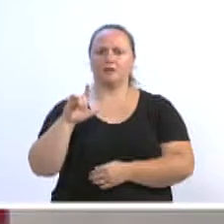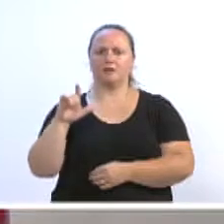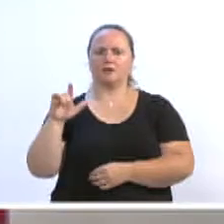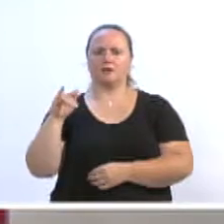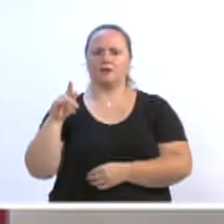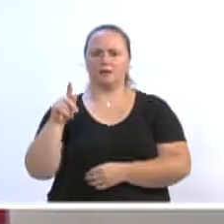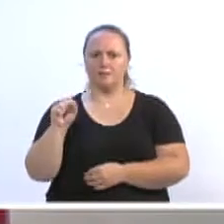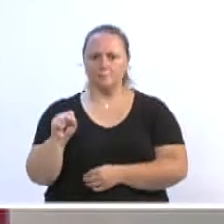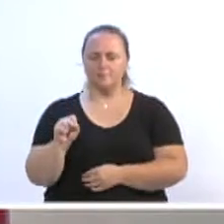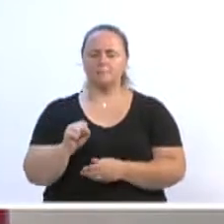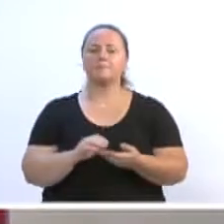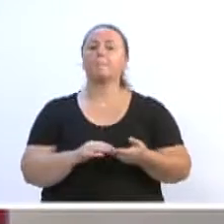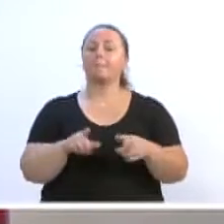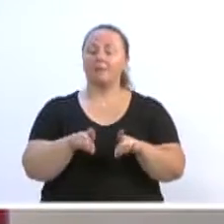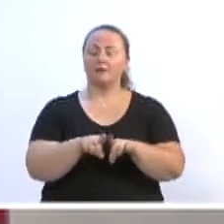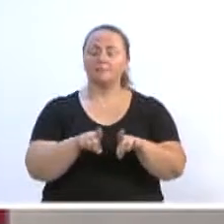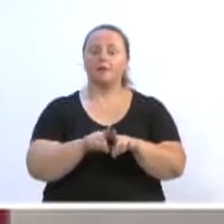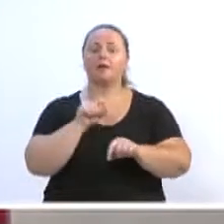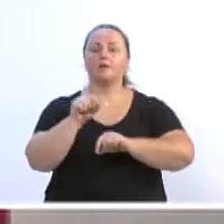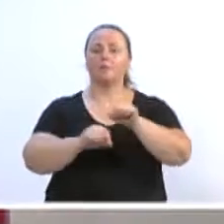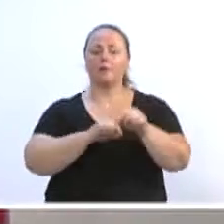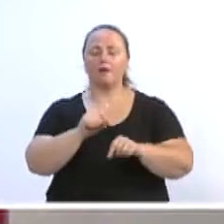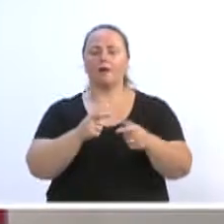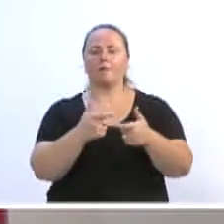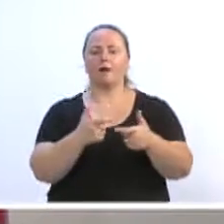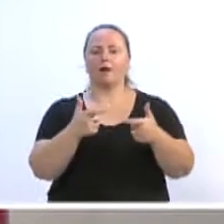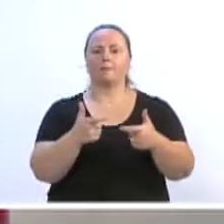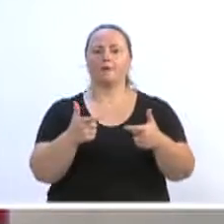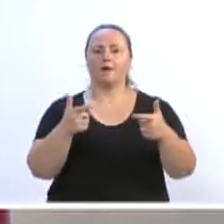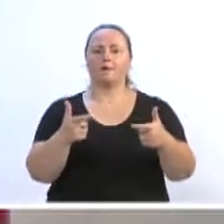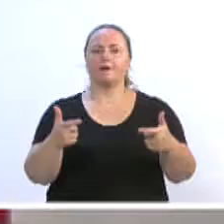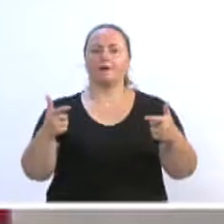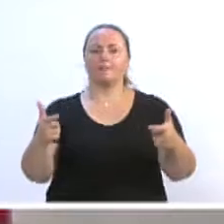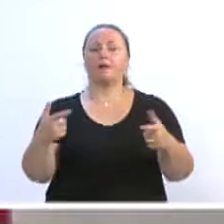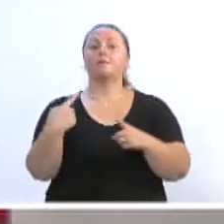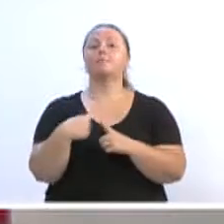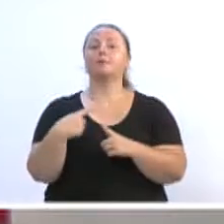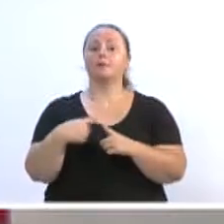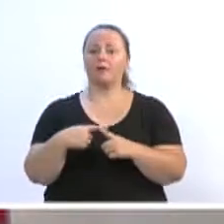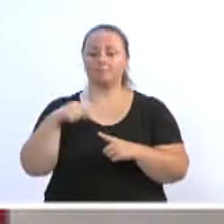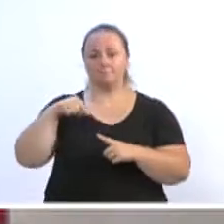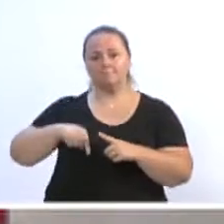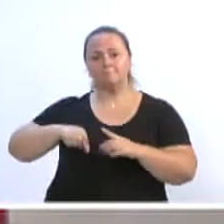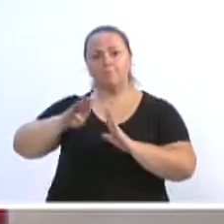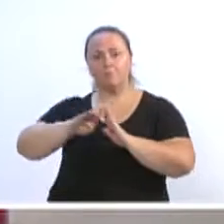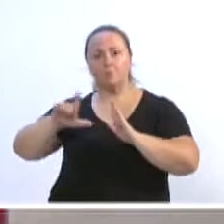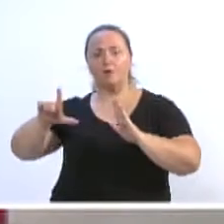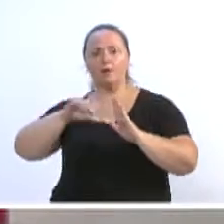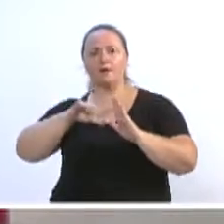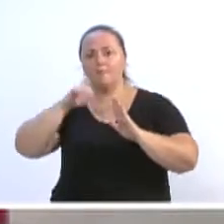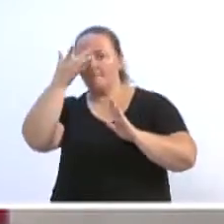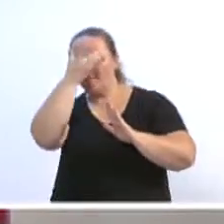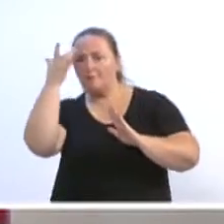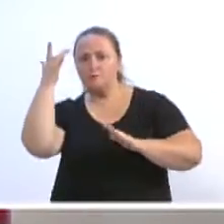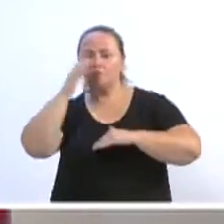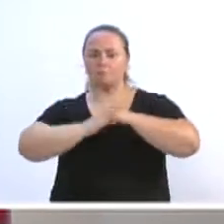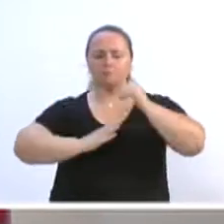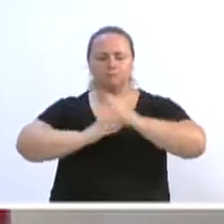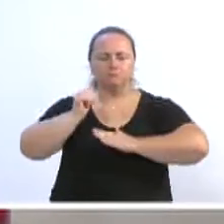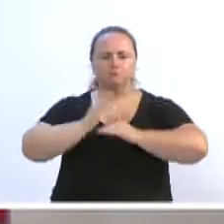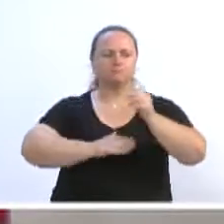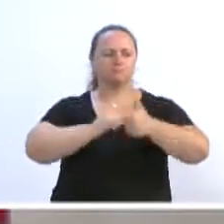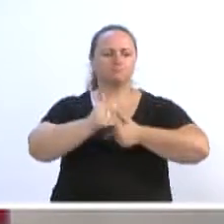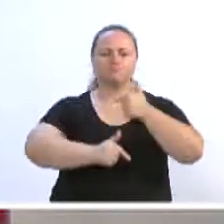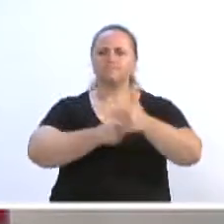crescido em Blumenau graças à capacidade que nós temos de formar mão de obra qualificada e gerar empregos de qualidade. E eu vou